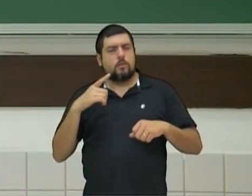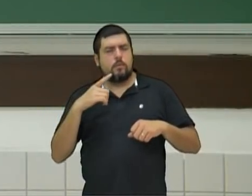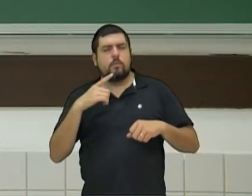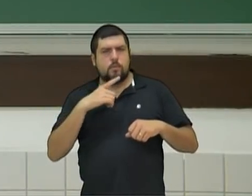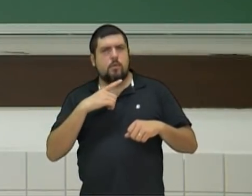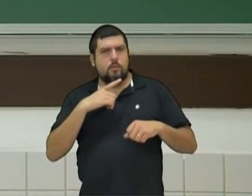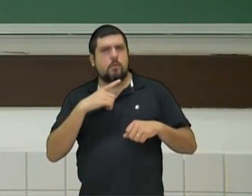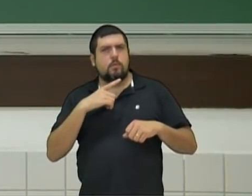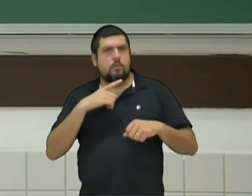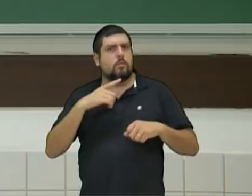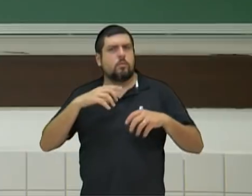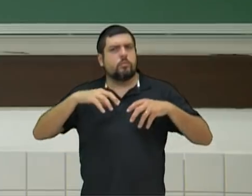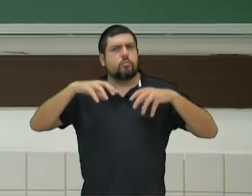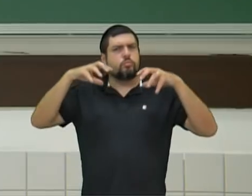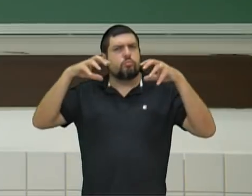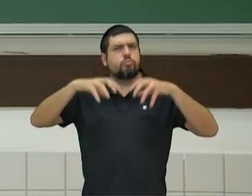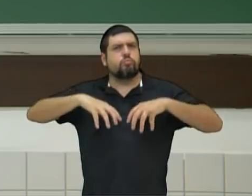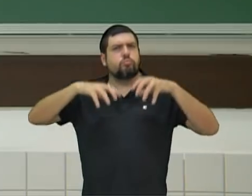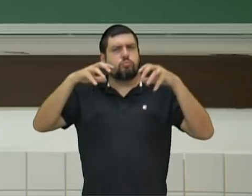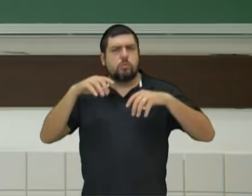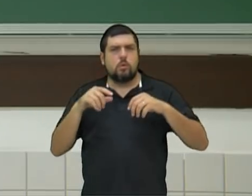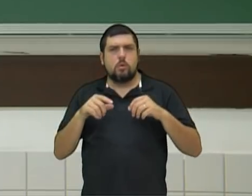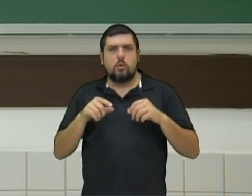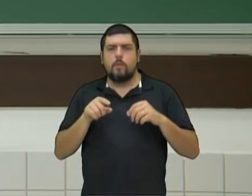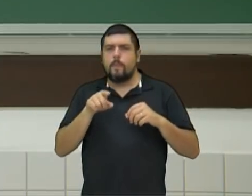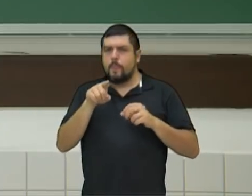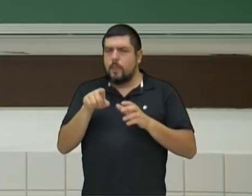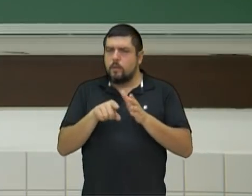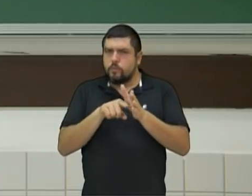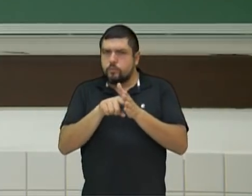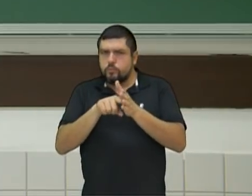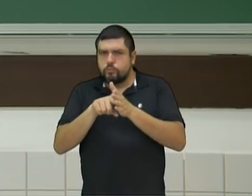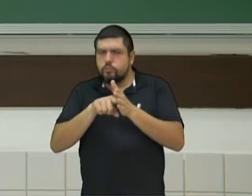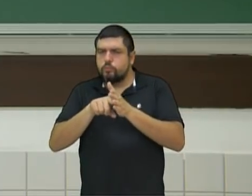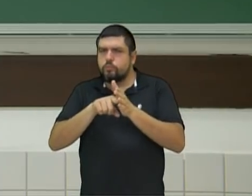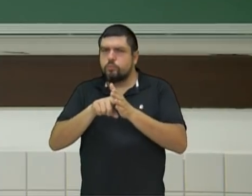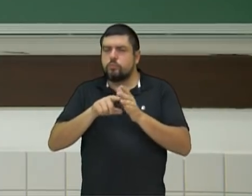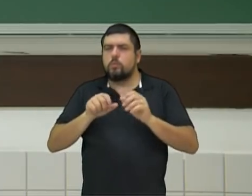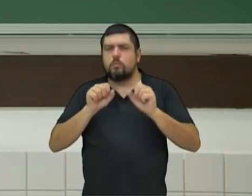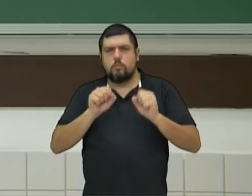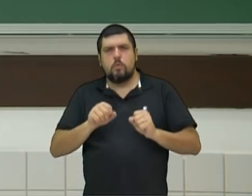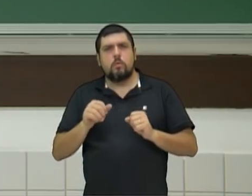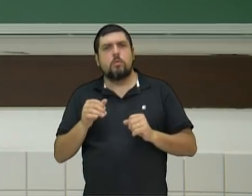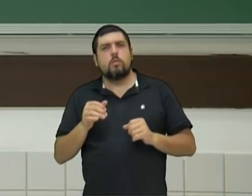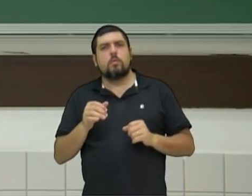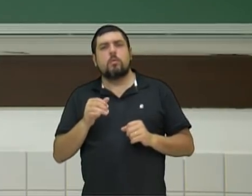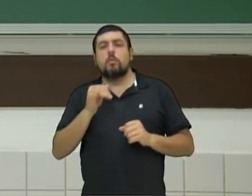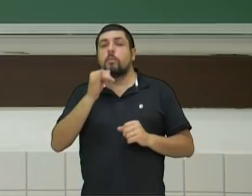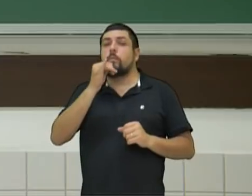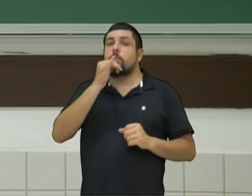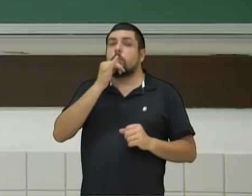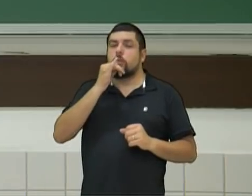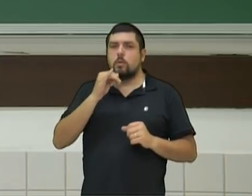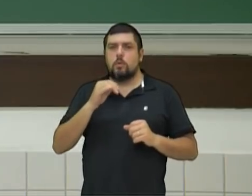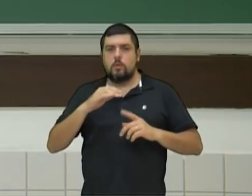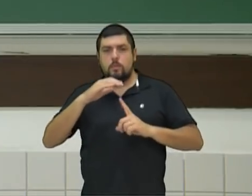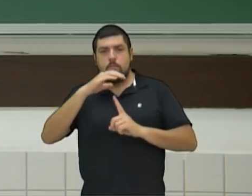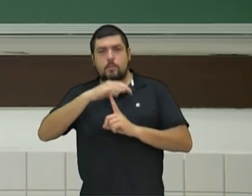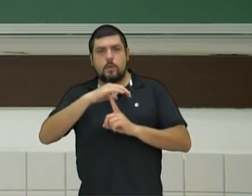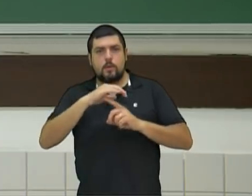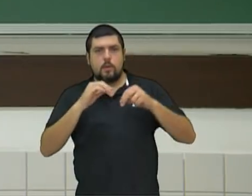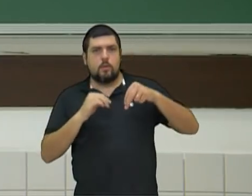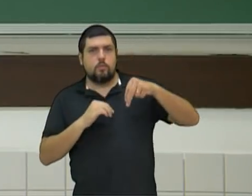Até tem esses dados também que vocês podem pesquisar e observar. Mas os dados, por exemplo, lá no norte do Paraná, região